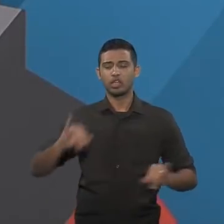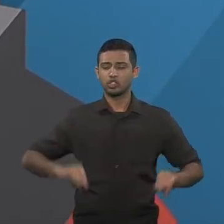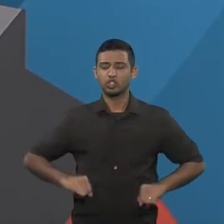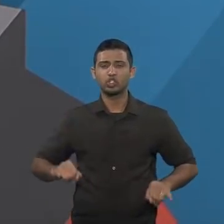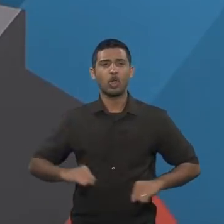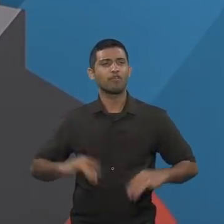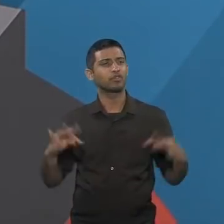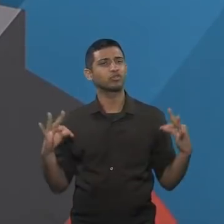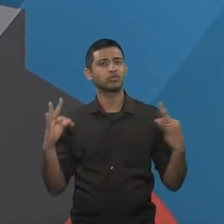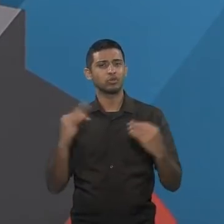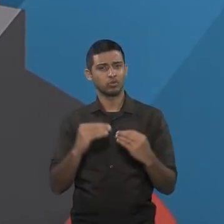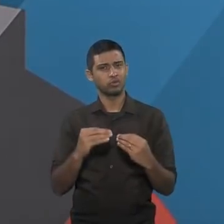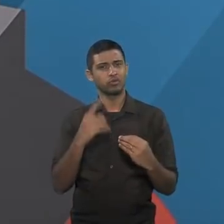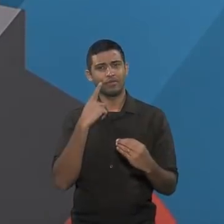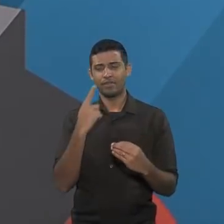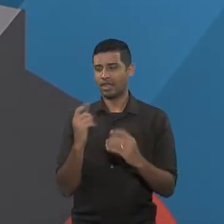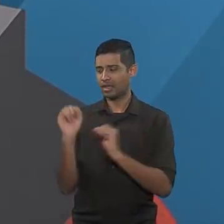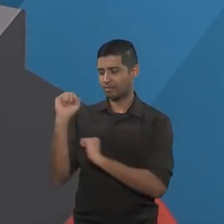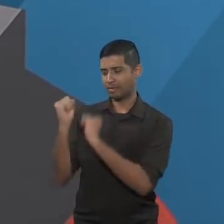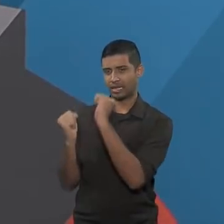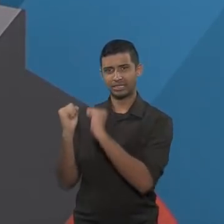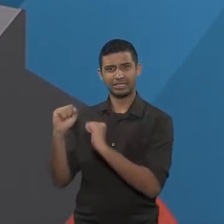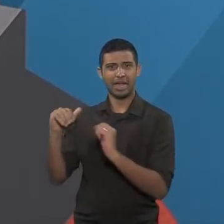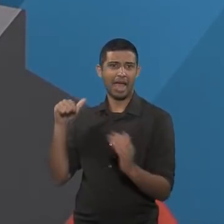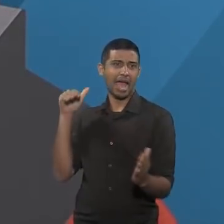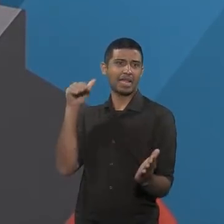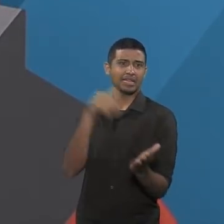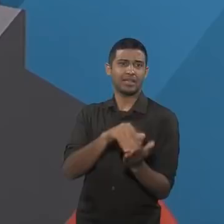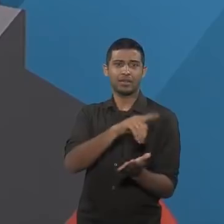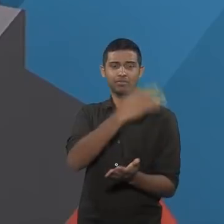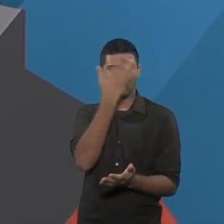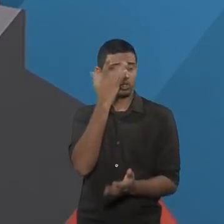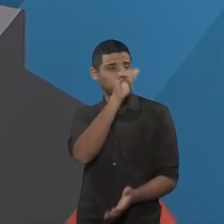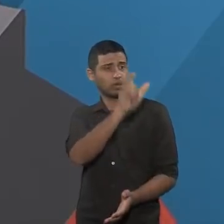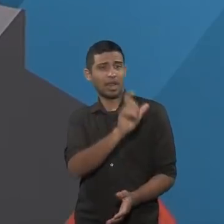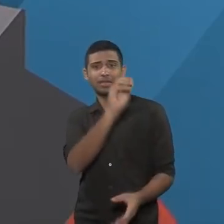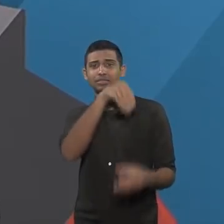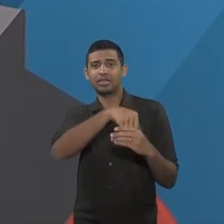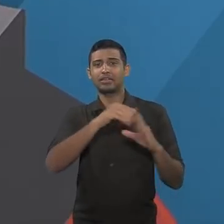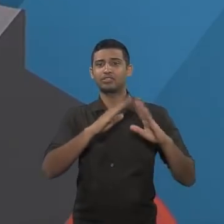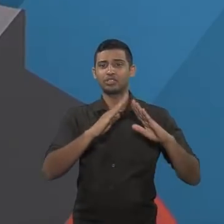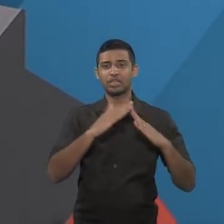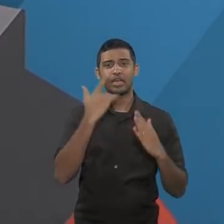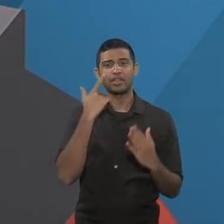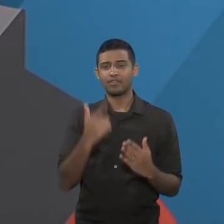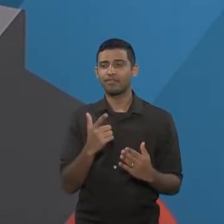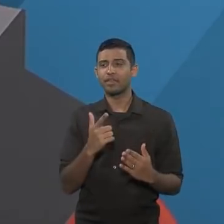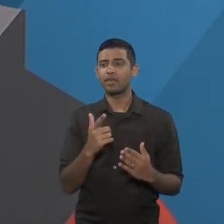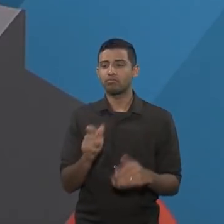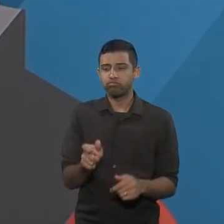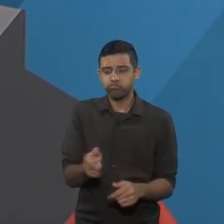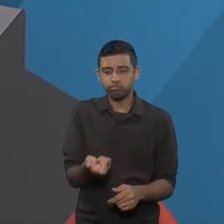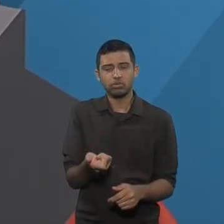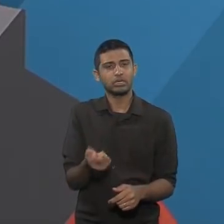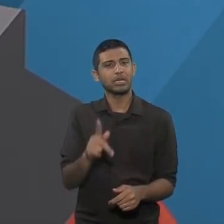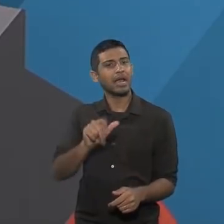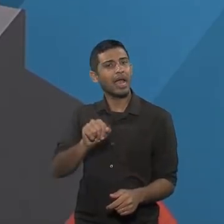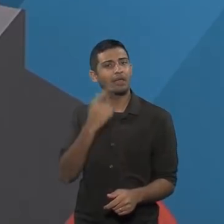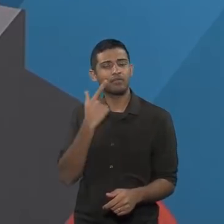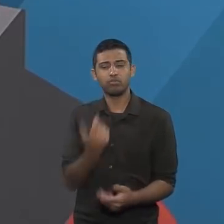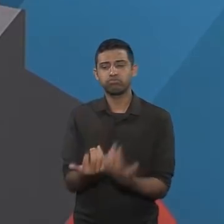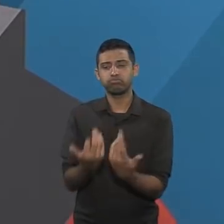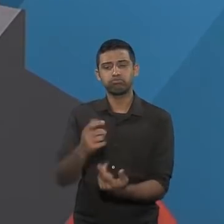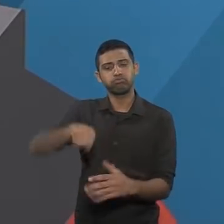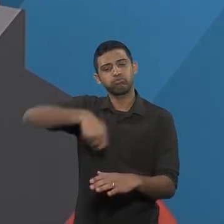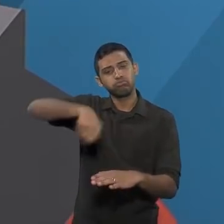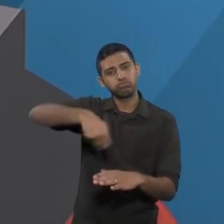de ponta a ponta. Você vai do setor produtivo ao cidadão comum dentro de casa que liga ali o seu gás para cozinhar, ou liga